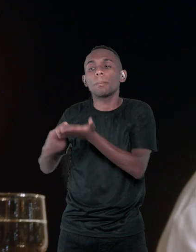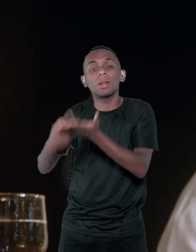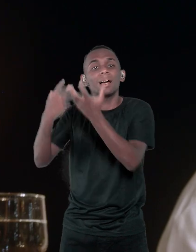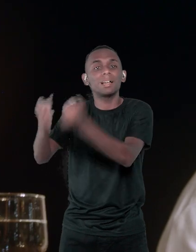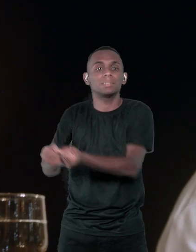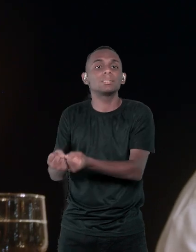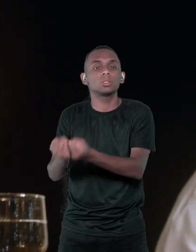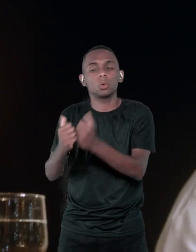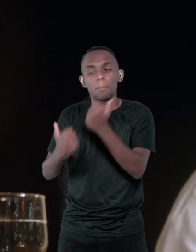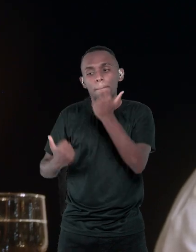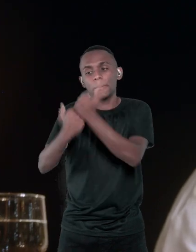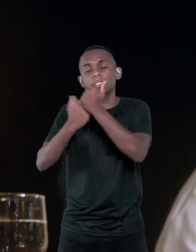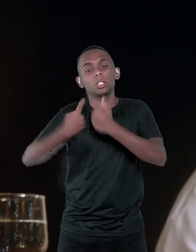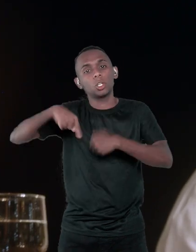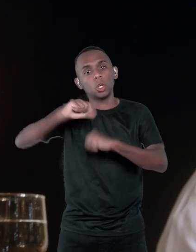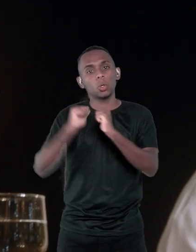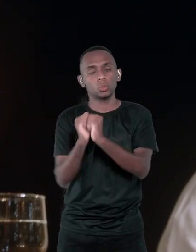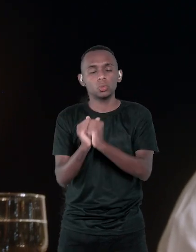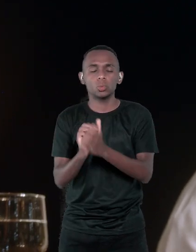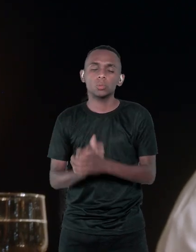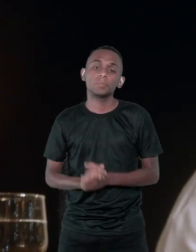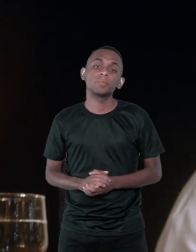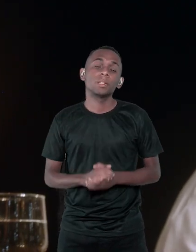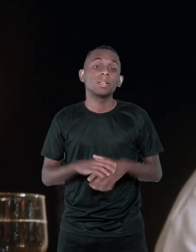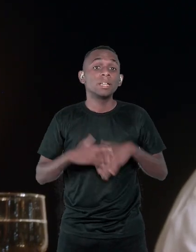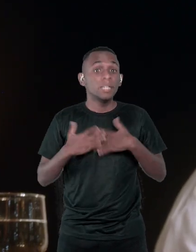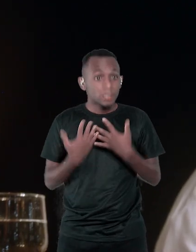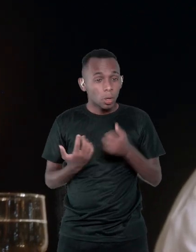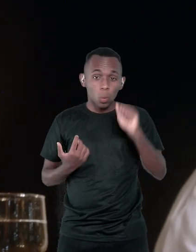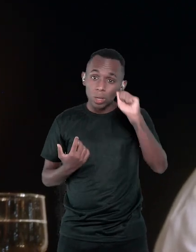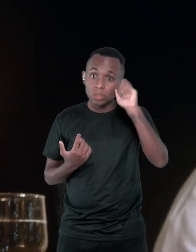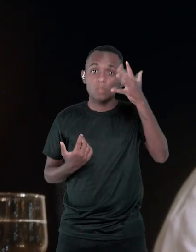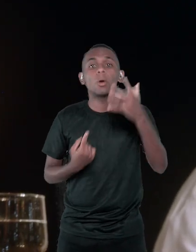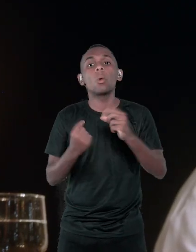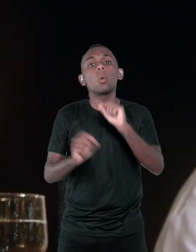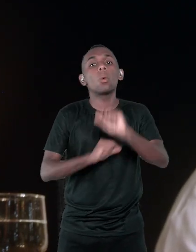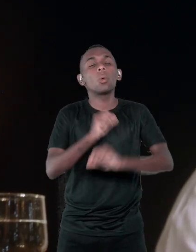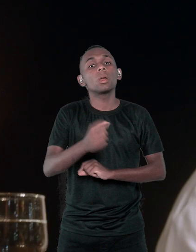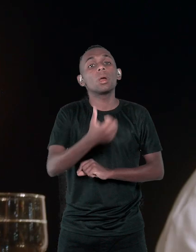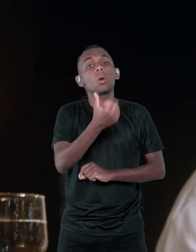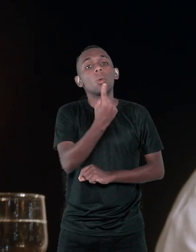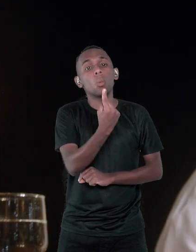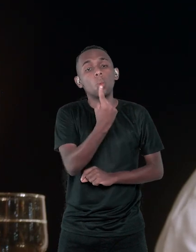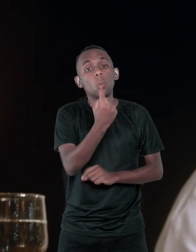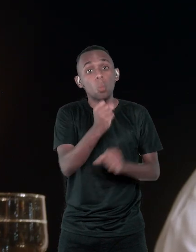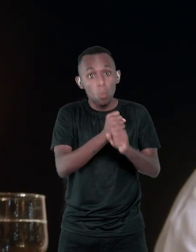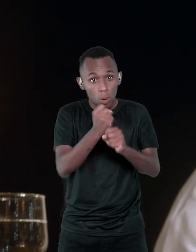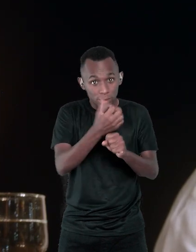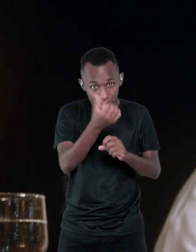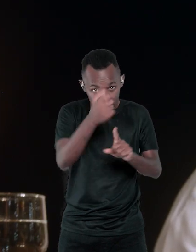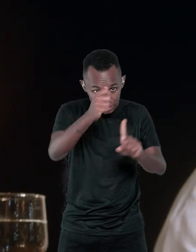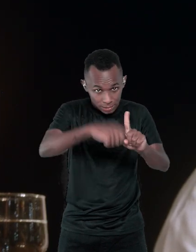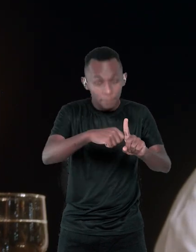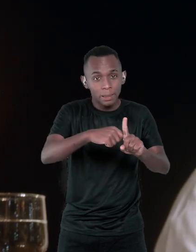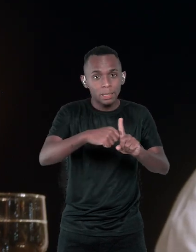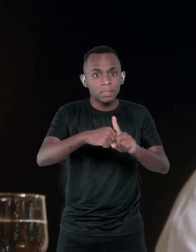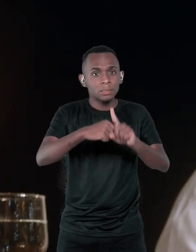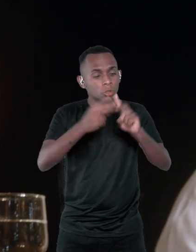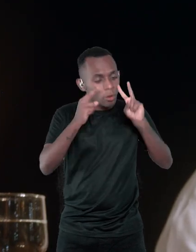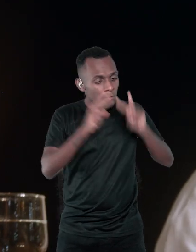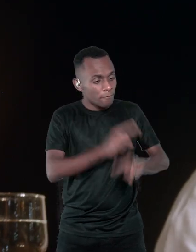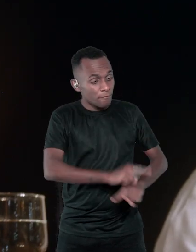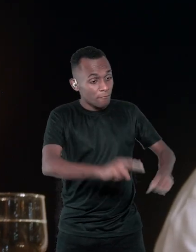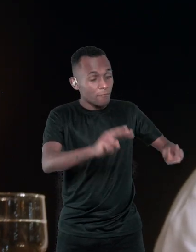aprendeu como fazer isso. E o resultado é que, em 1 ano e 6 meses, a parte visível do rio estava limpa, né? Isso para a gente foi